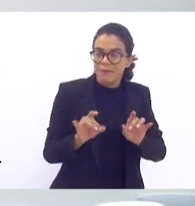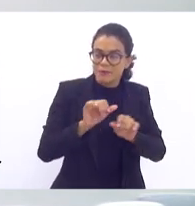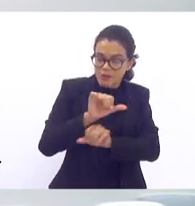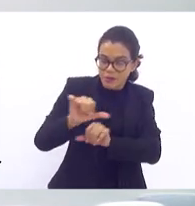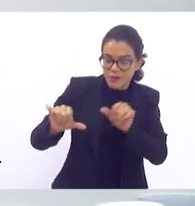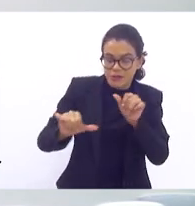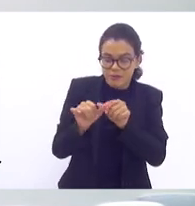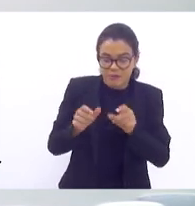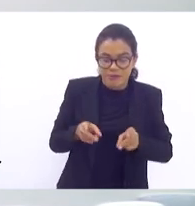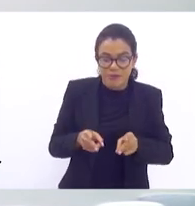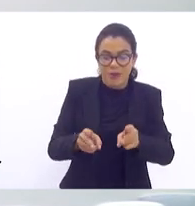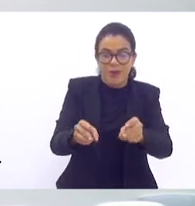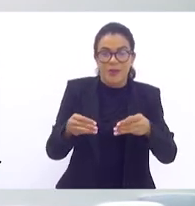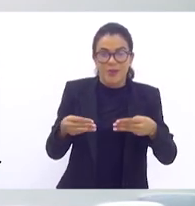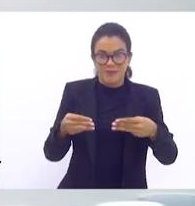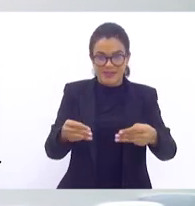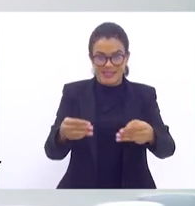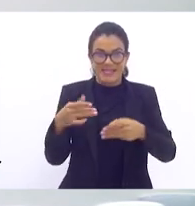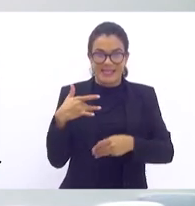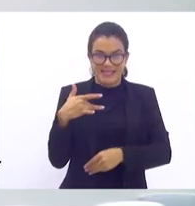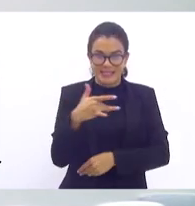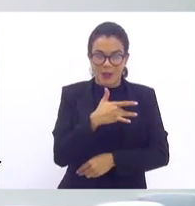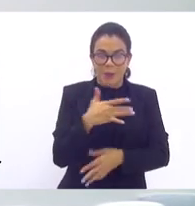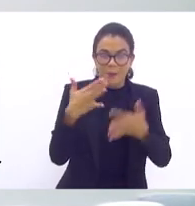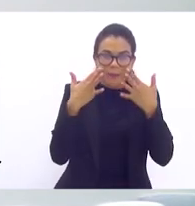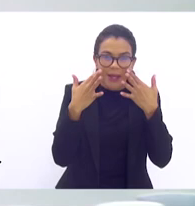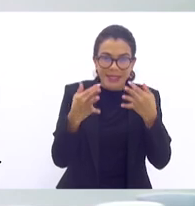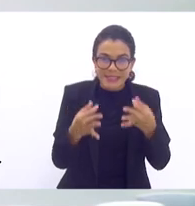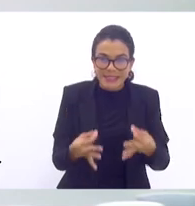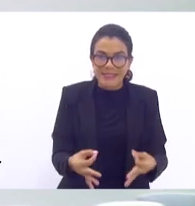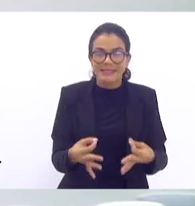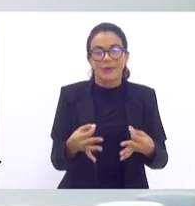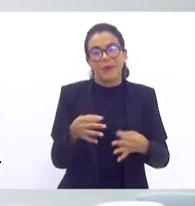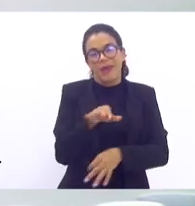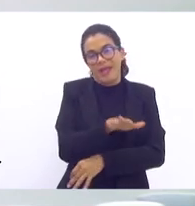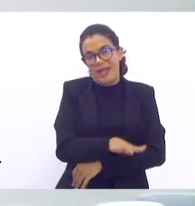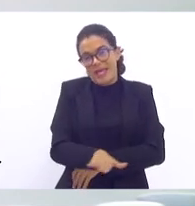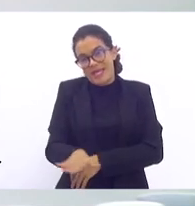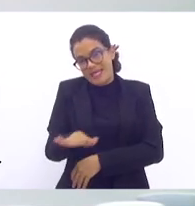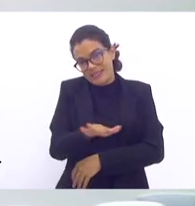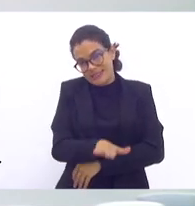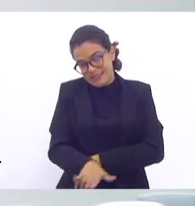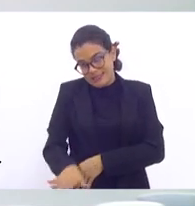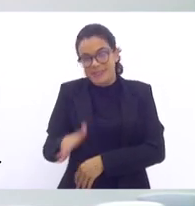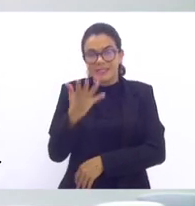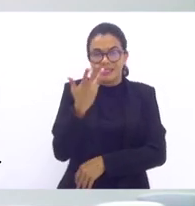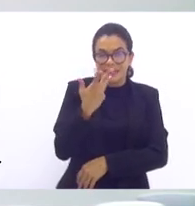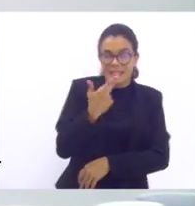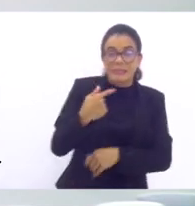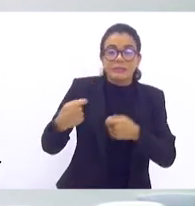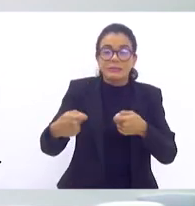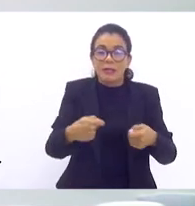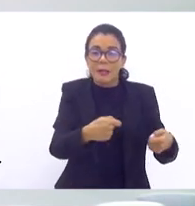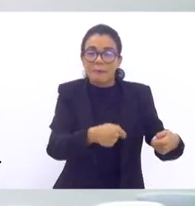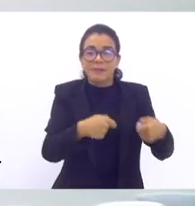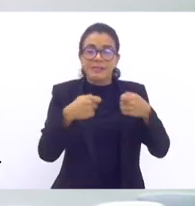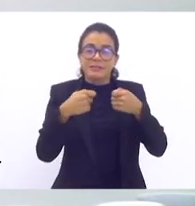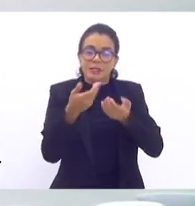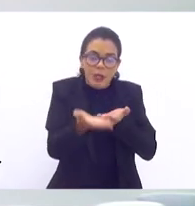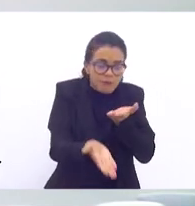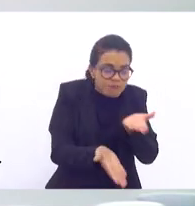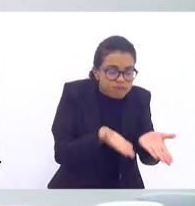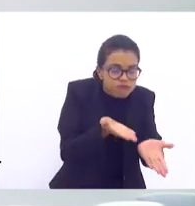no ministério da saúde para atenção as crianças que necessitam de atenção especial